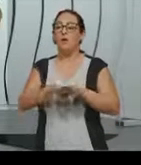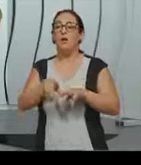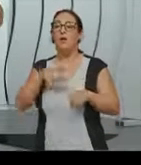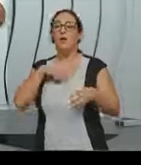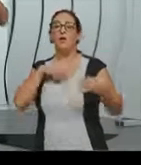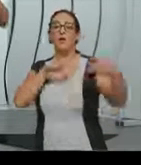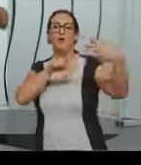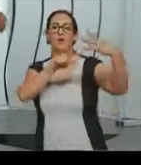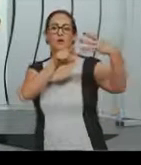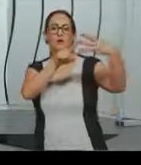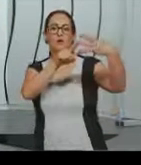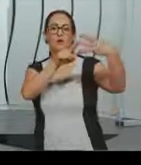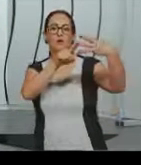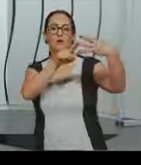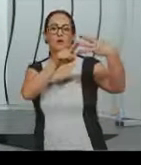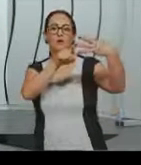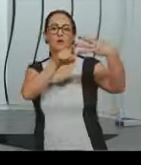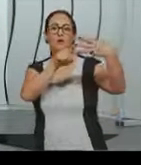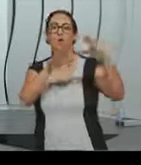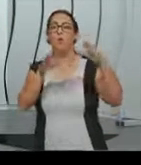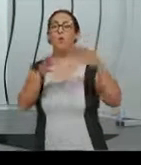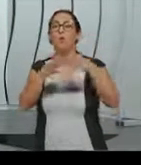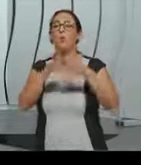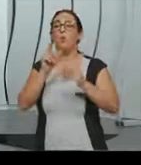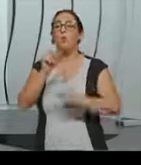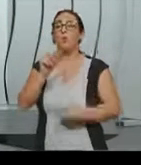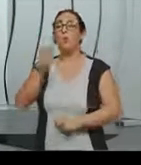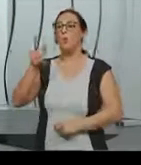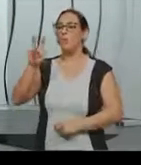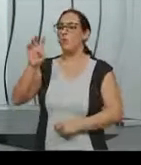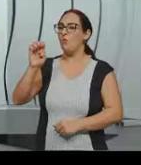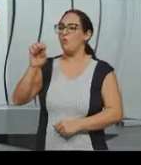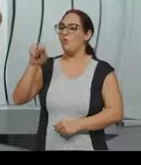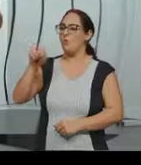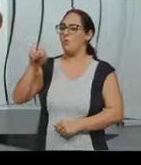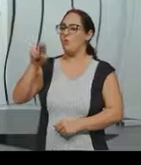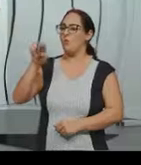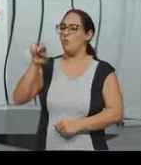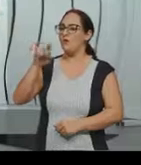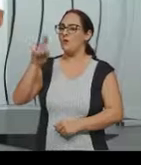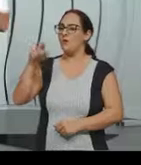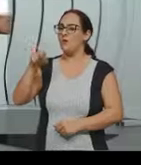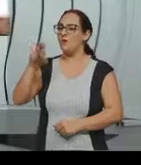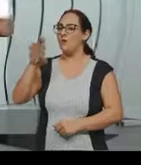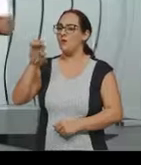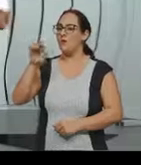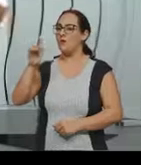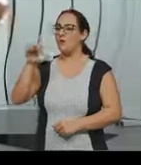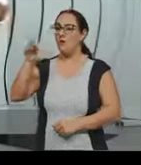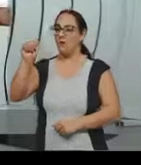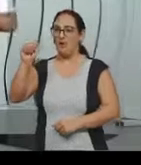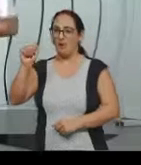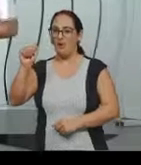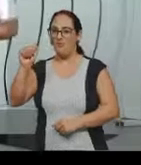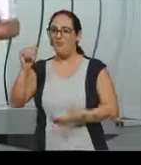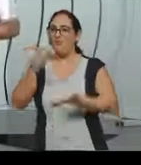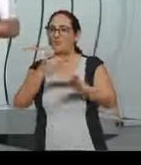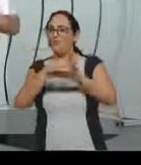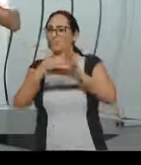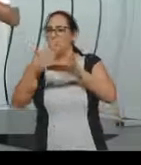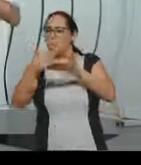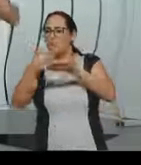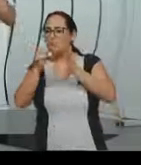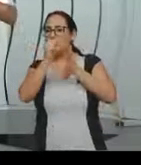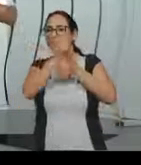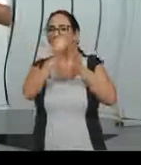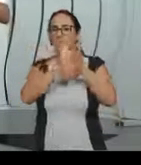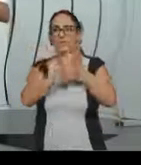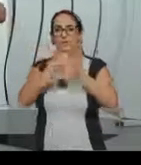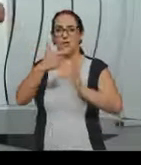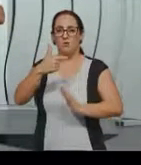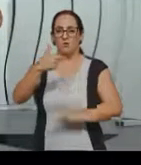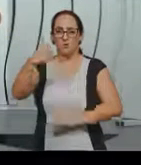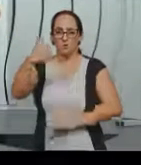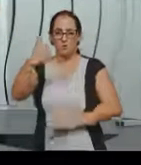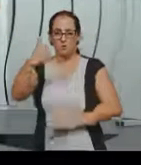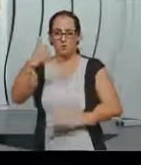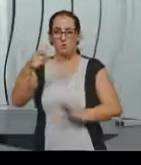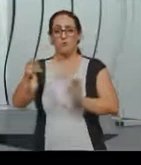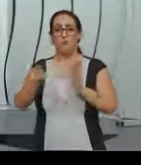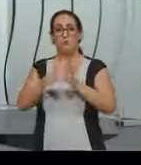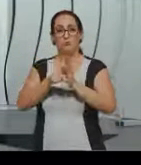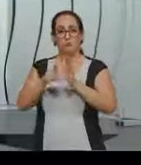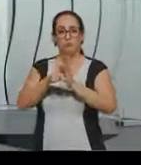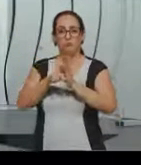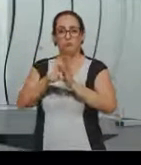que recentemente, isso mais no século XXI, né? Início do século XXI até os dias atuais, que têm se deslocado